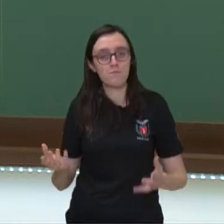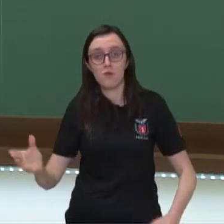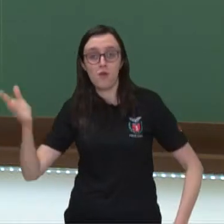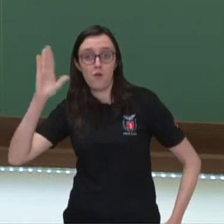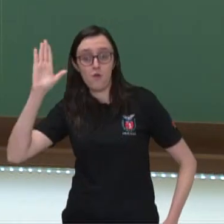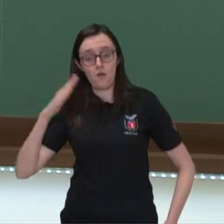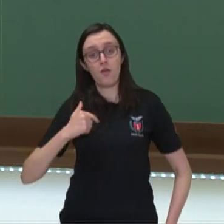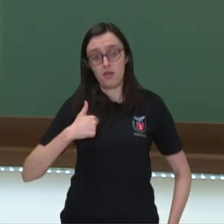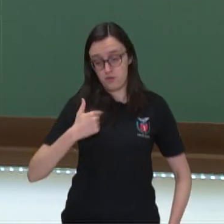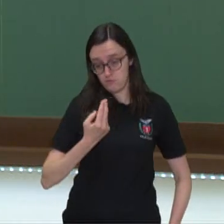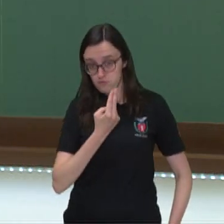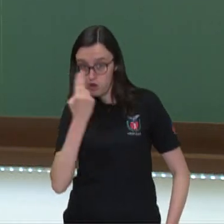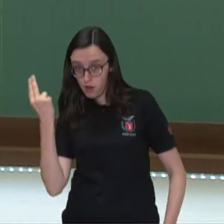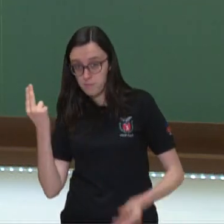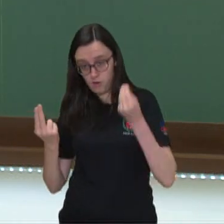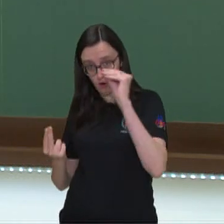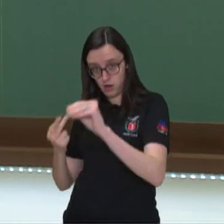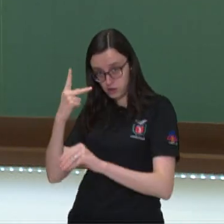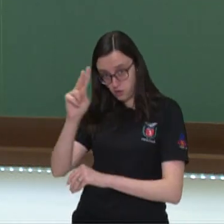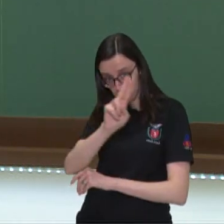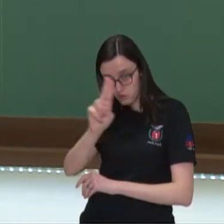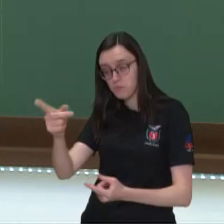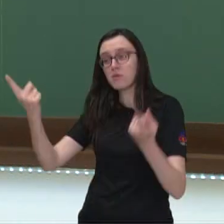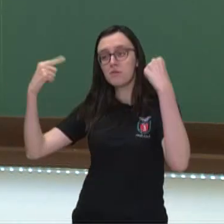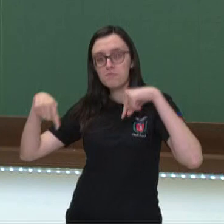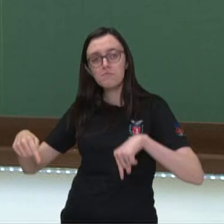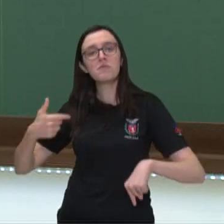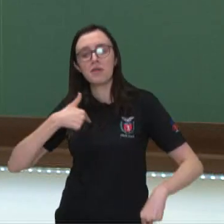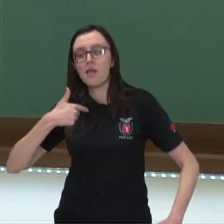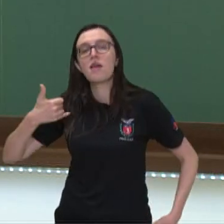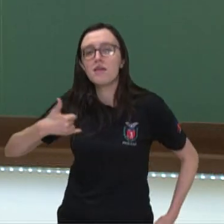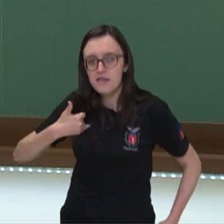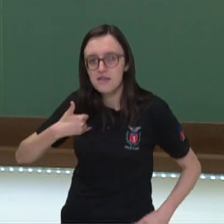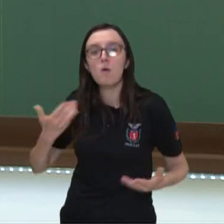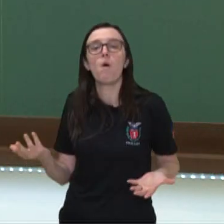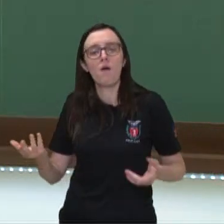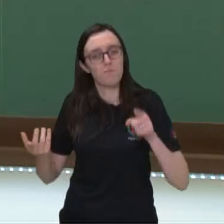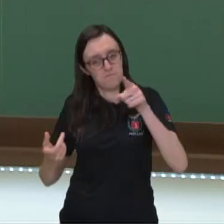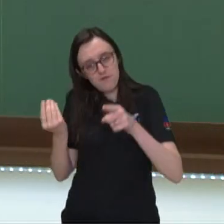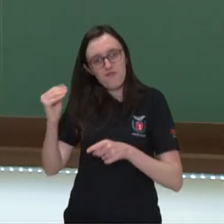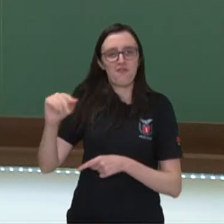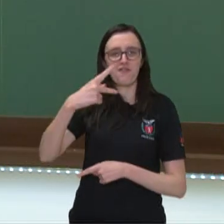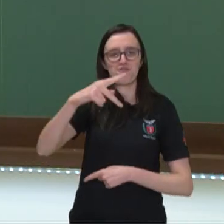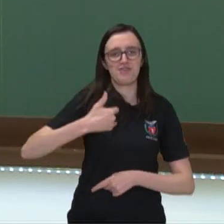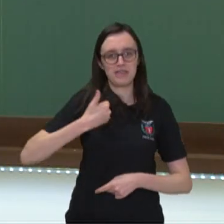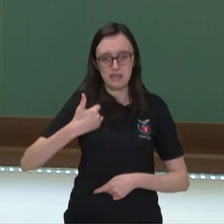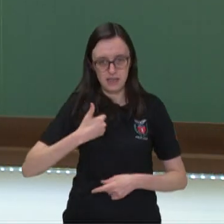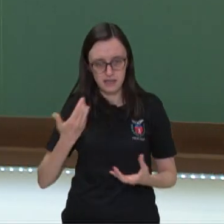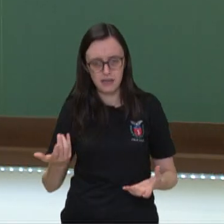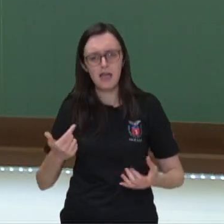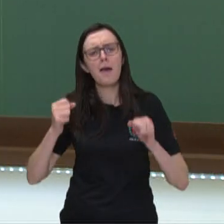my name is, o seu nome, I am, a sua idade, tranquilo? Eu posso